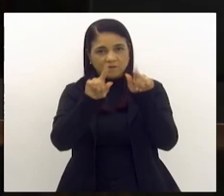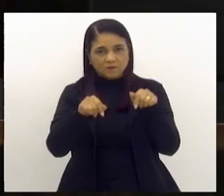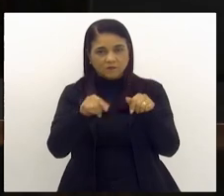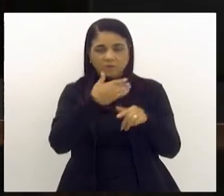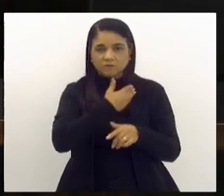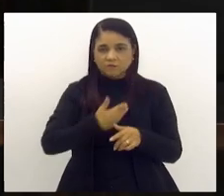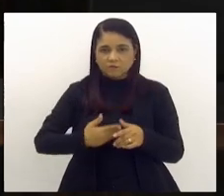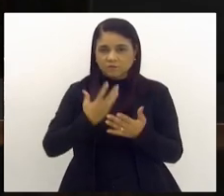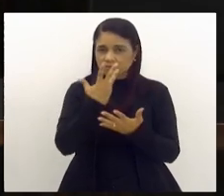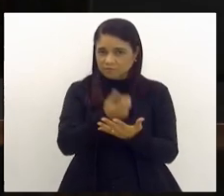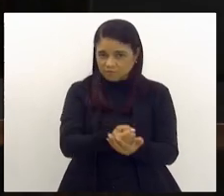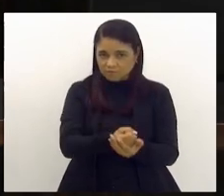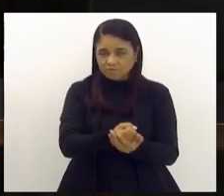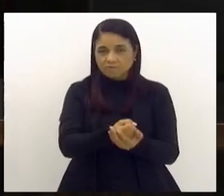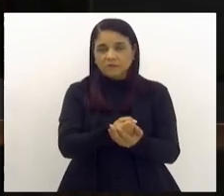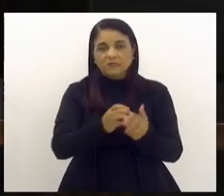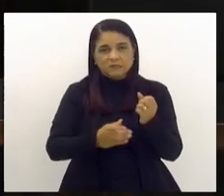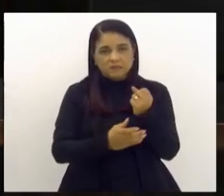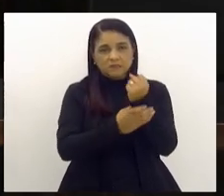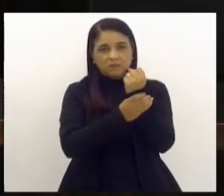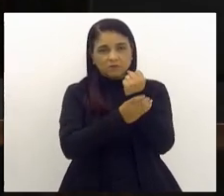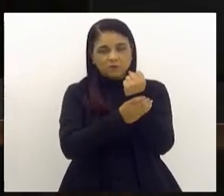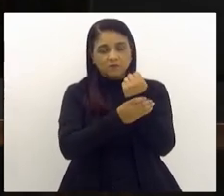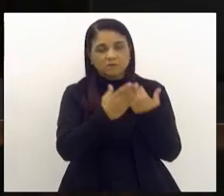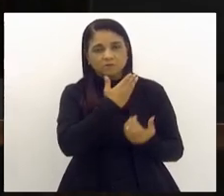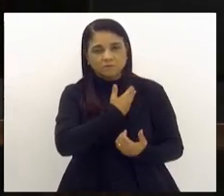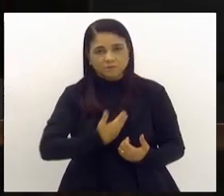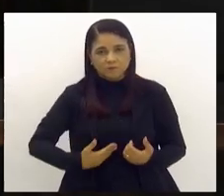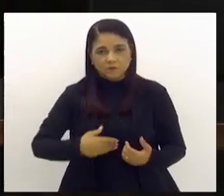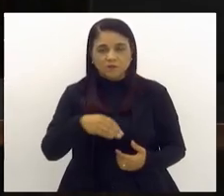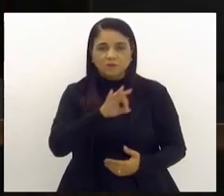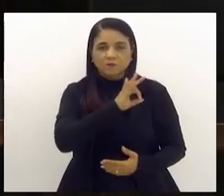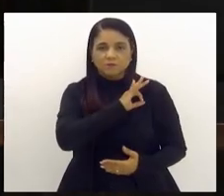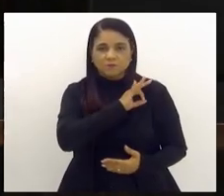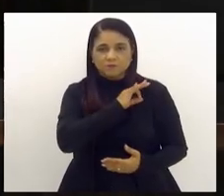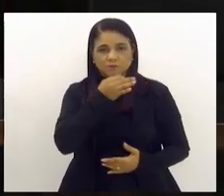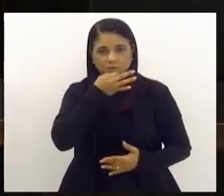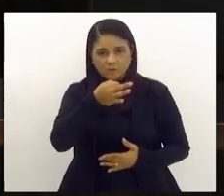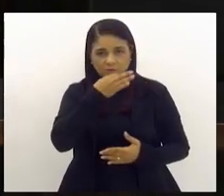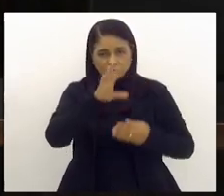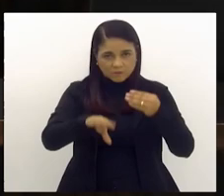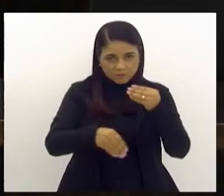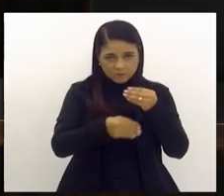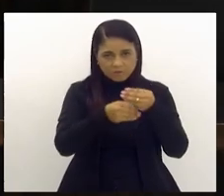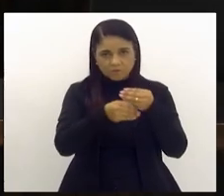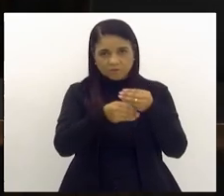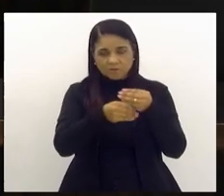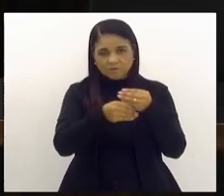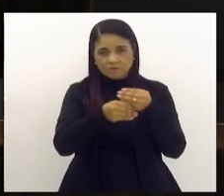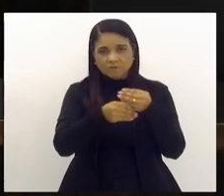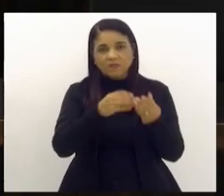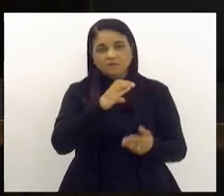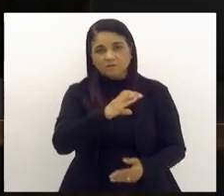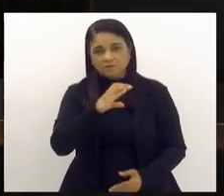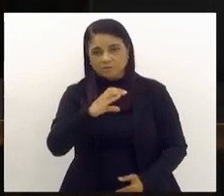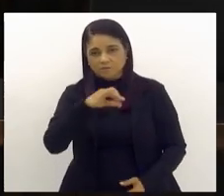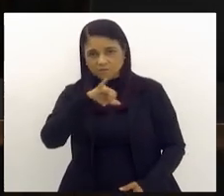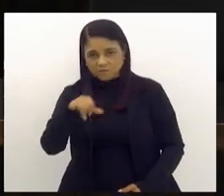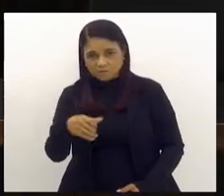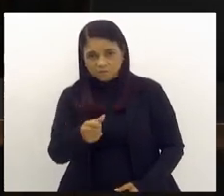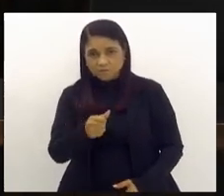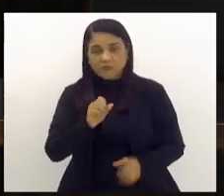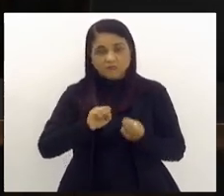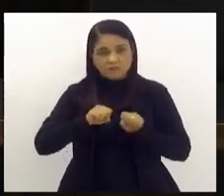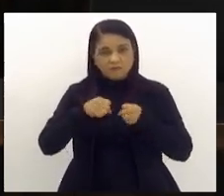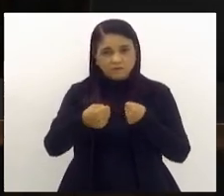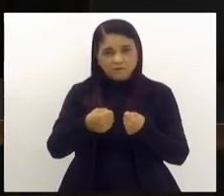públicos favorável, de Segurança Pública e Assuntos de Polícia, favorável com as emendas da CCJ, de